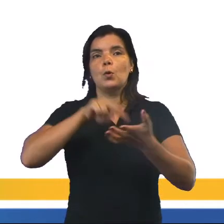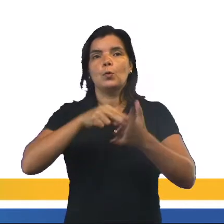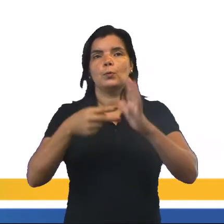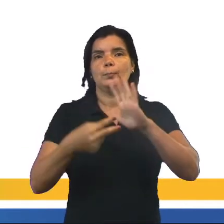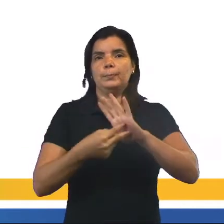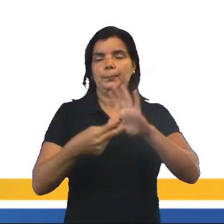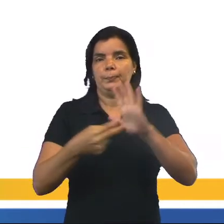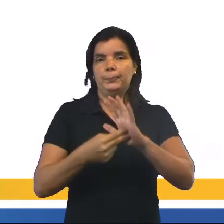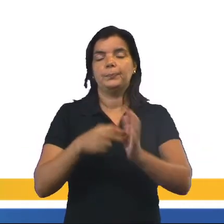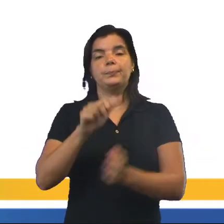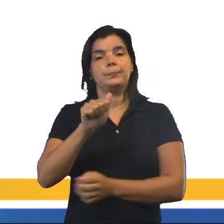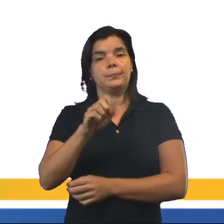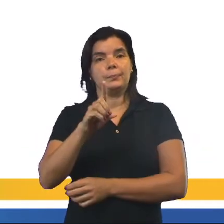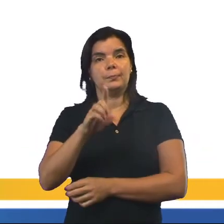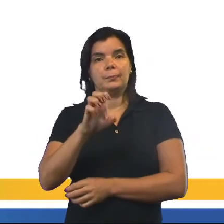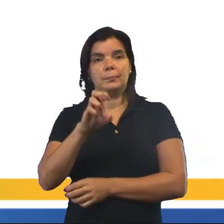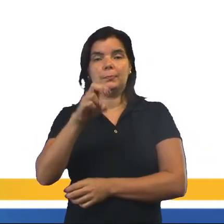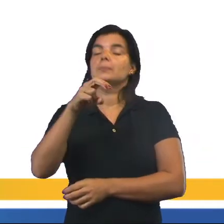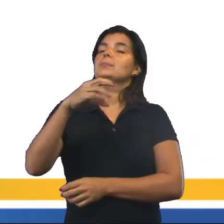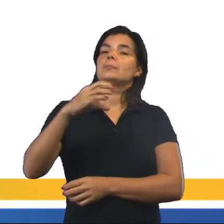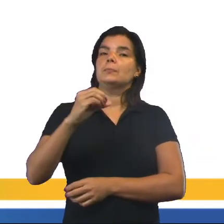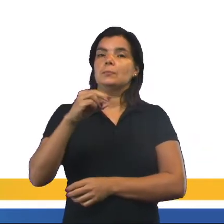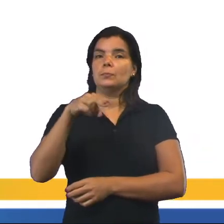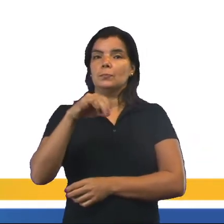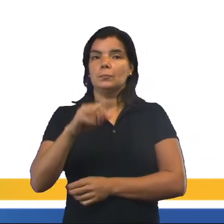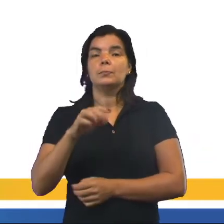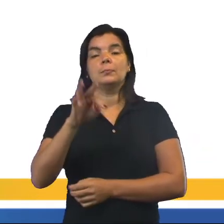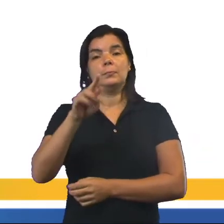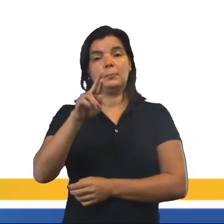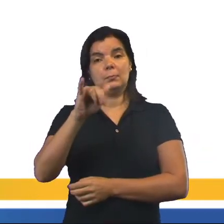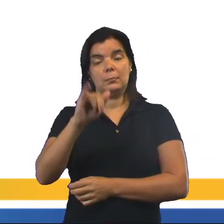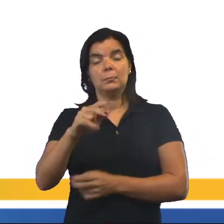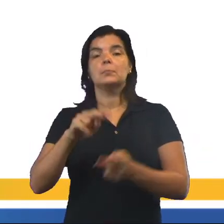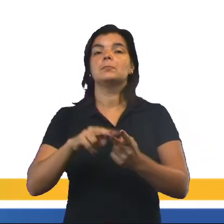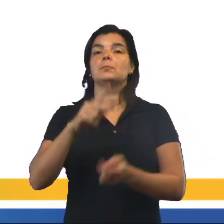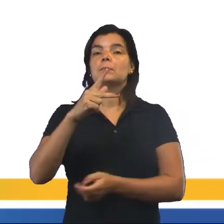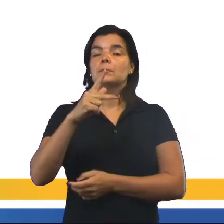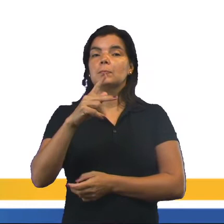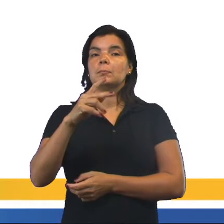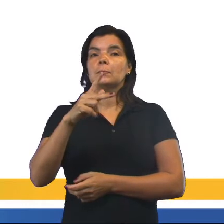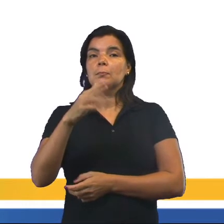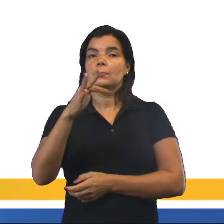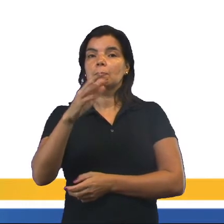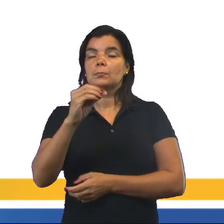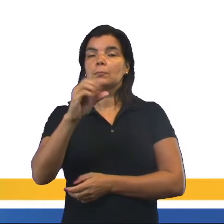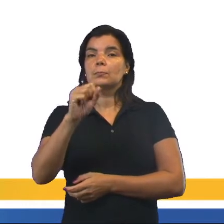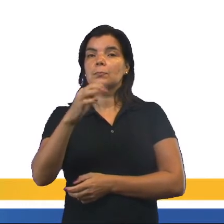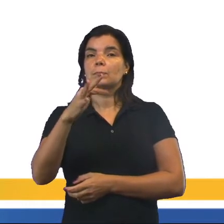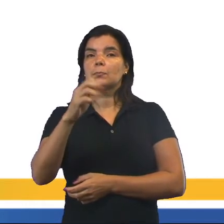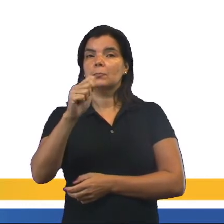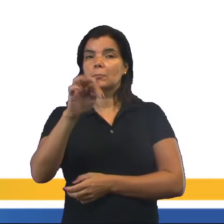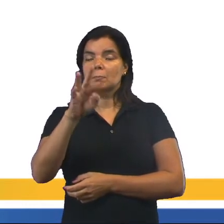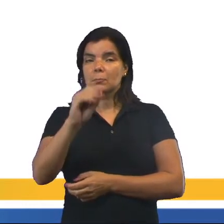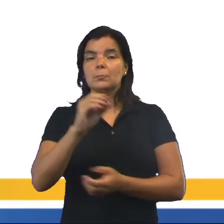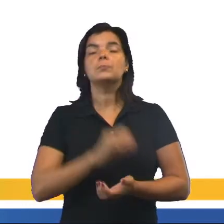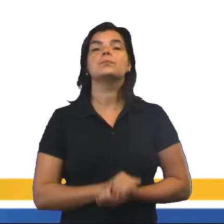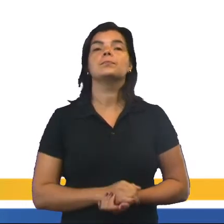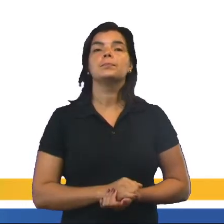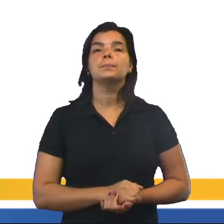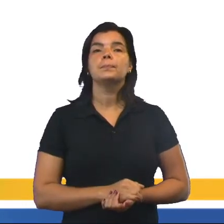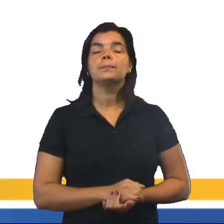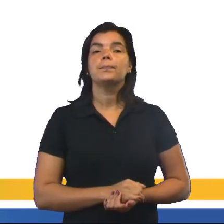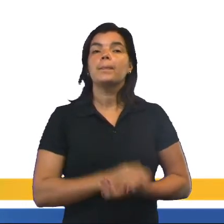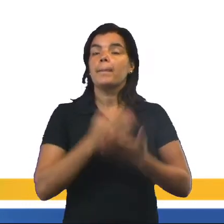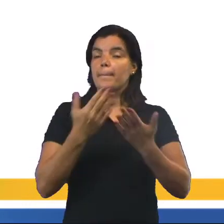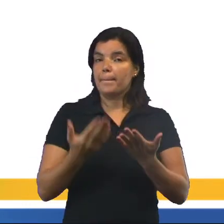significa adenosina trifosfato, tá? Essa sigla está ATP porque é adenosina trifosfato, tá